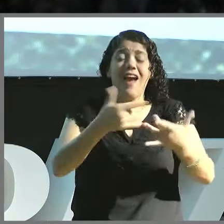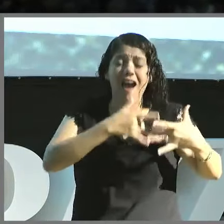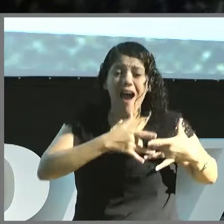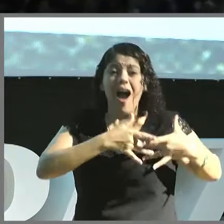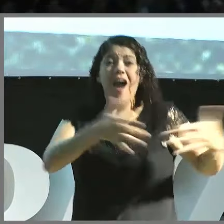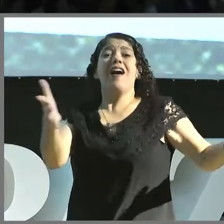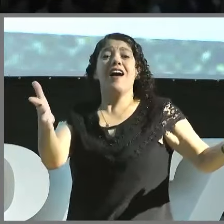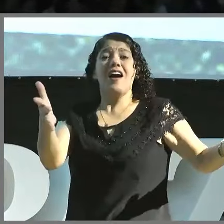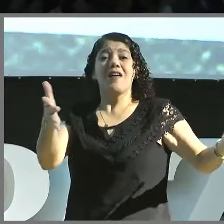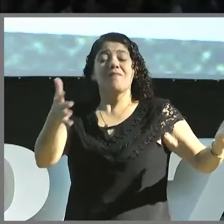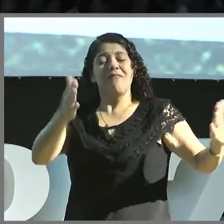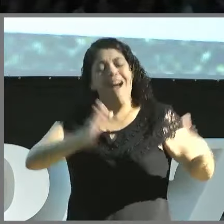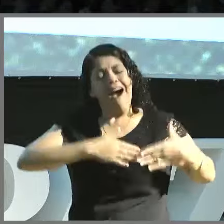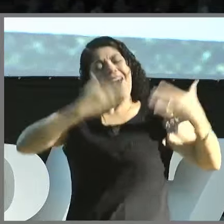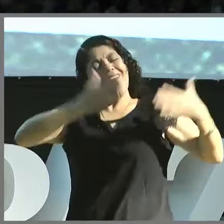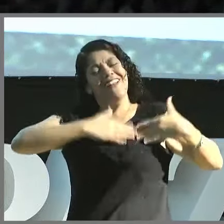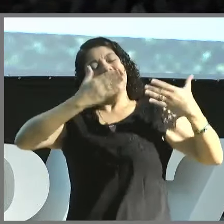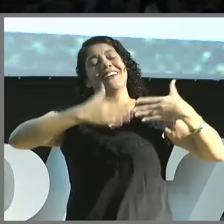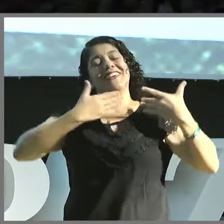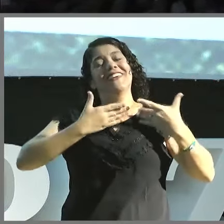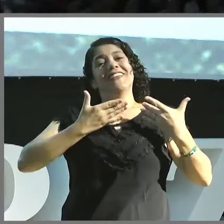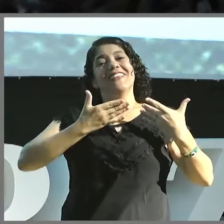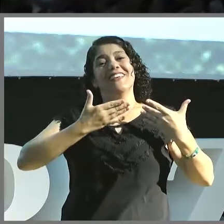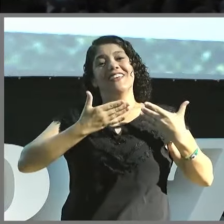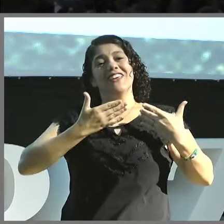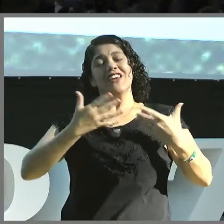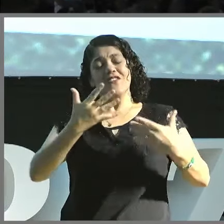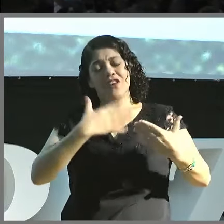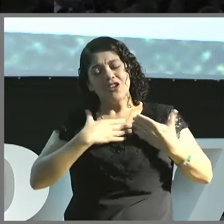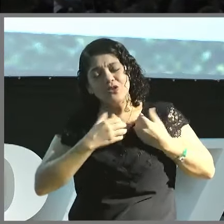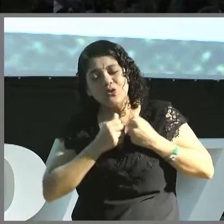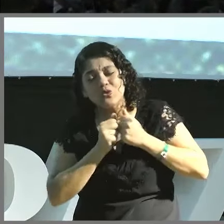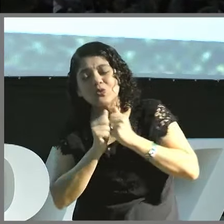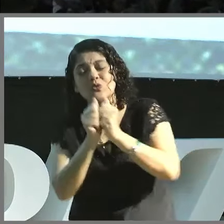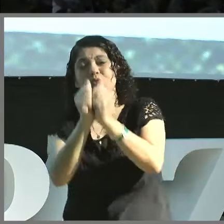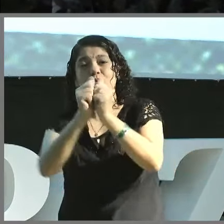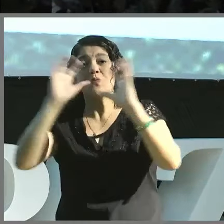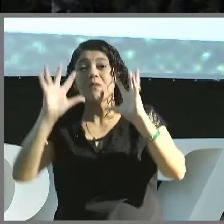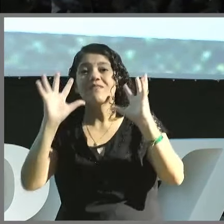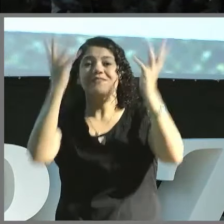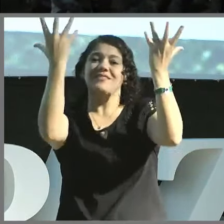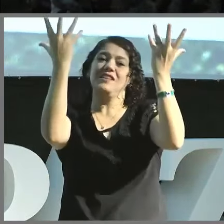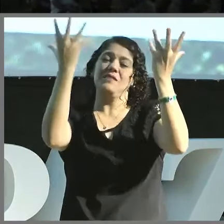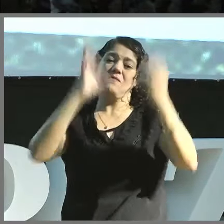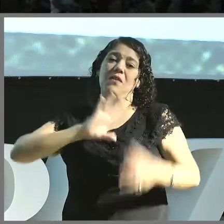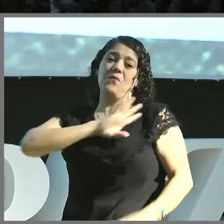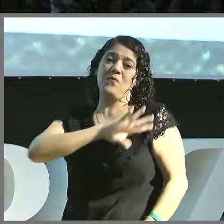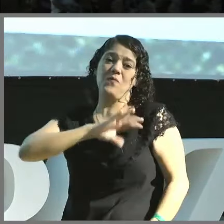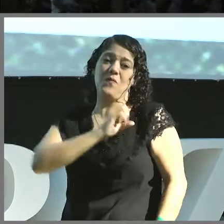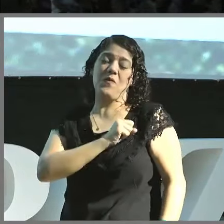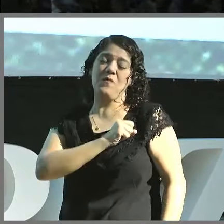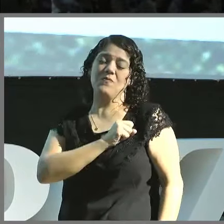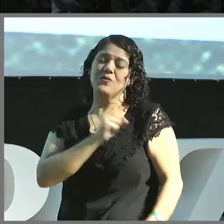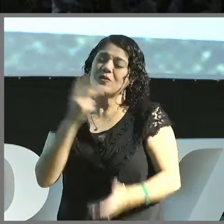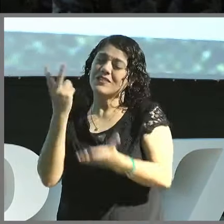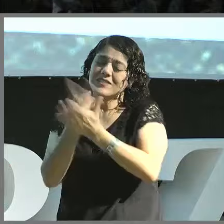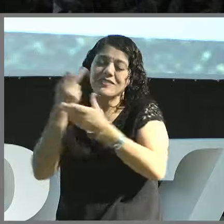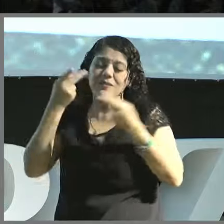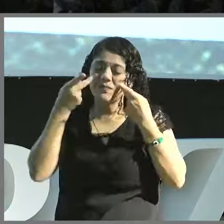em festa, ó alma triste, e vem comigo para celebrarmos juntos o amor que nos